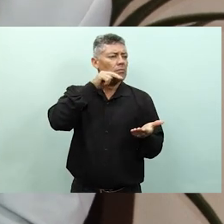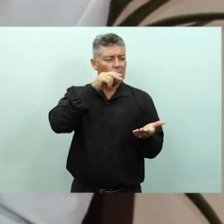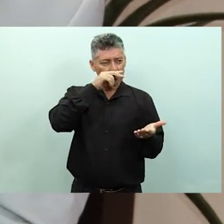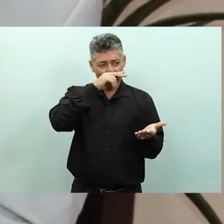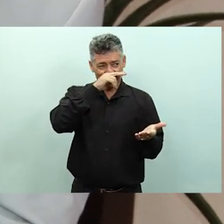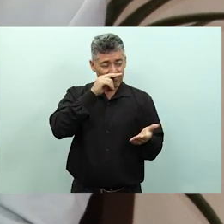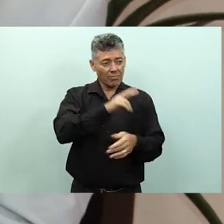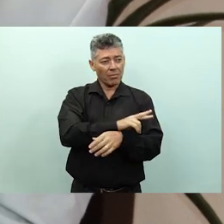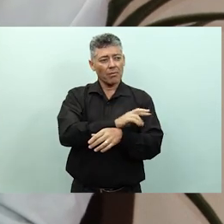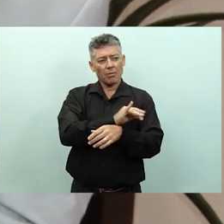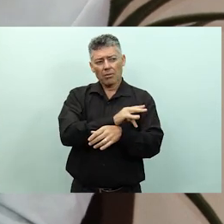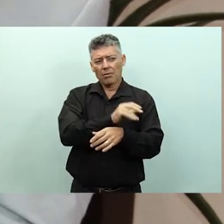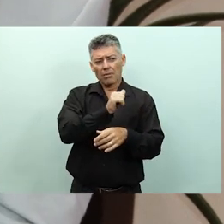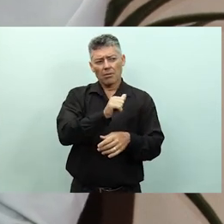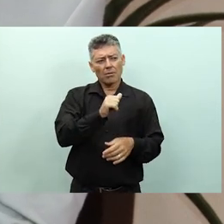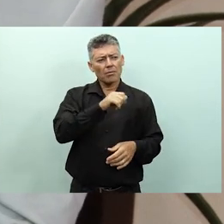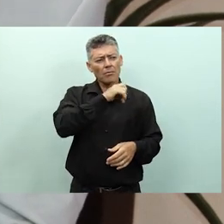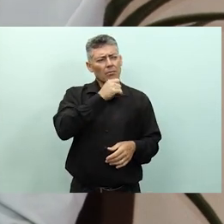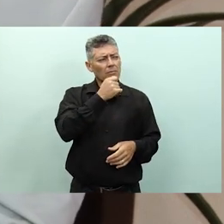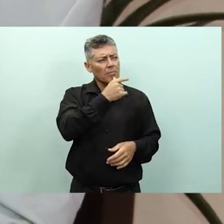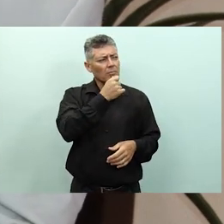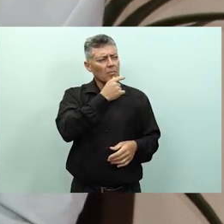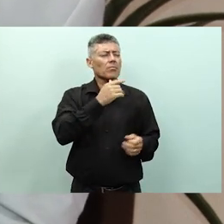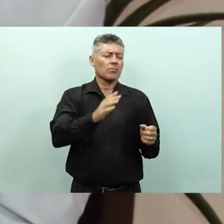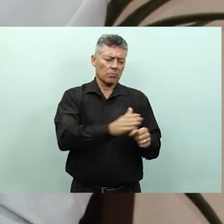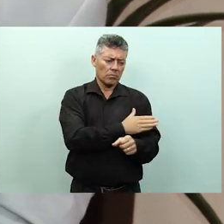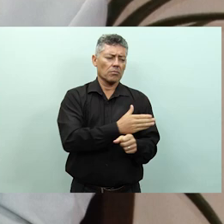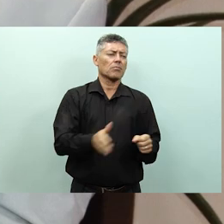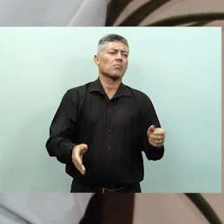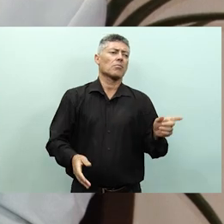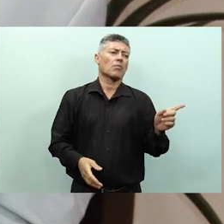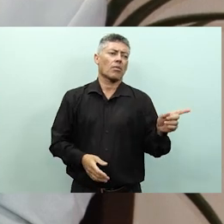Então, Vilma, falasse mal de Vilma em Natal, apanhava.